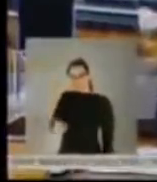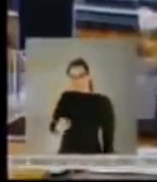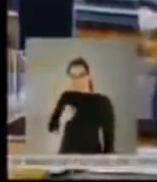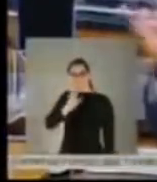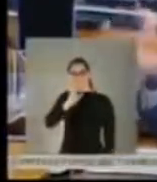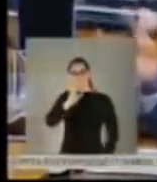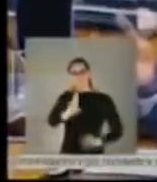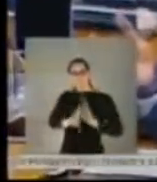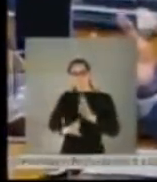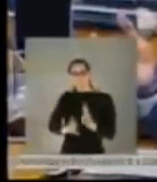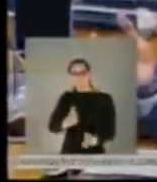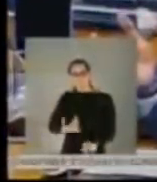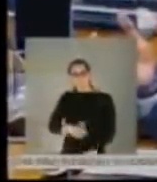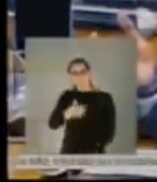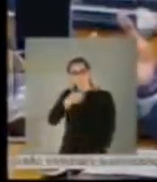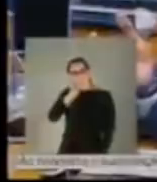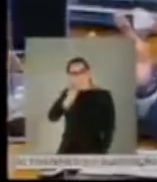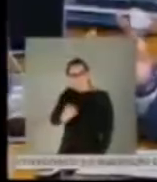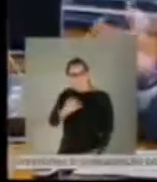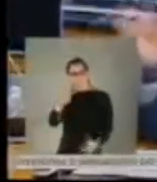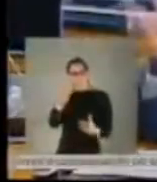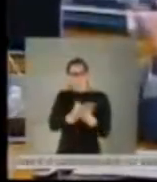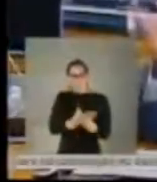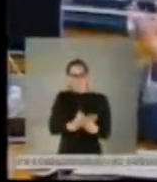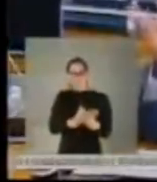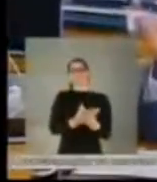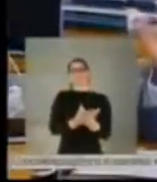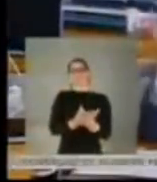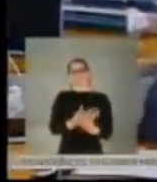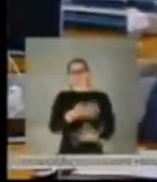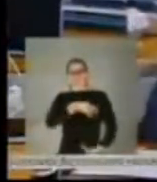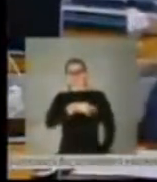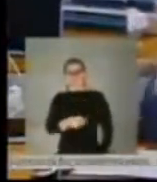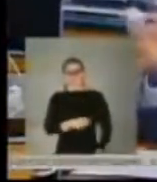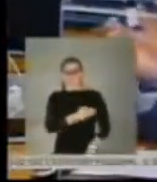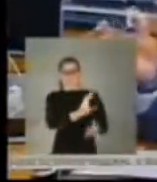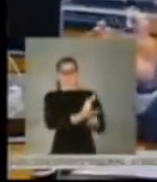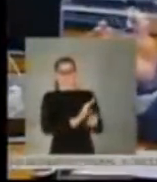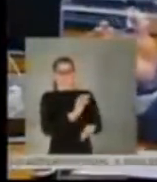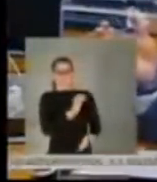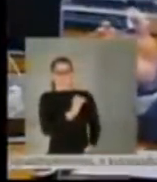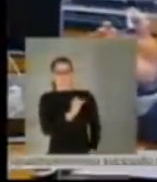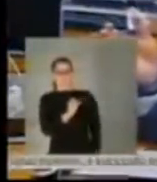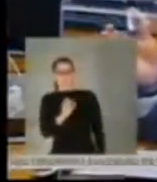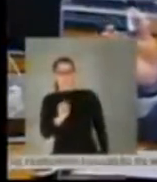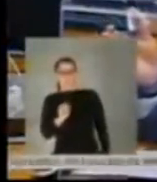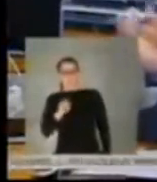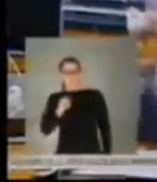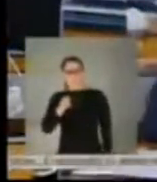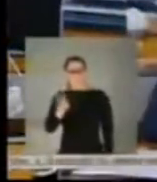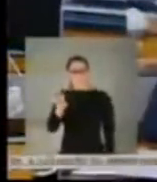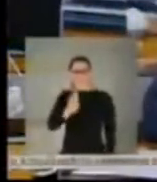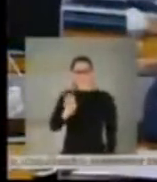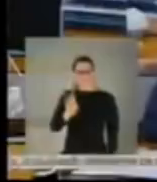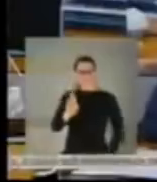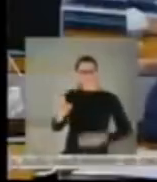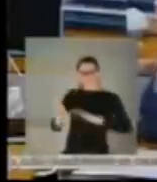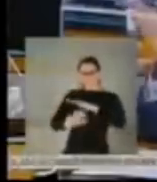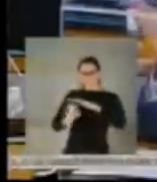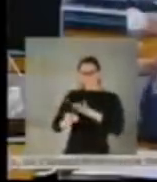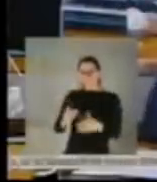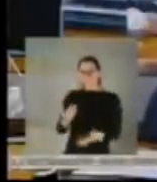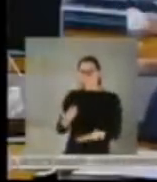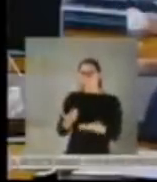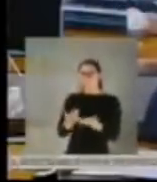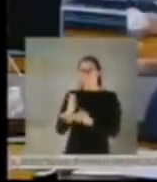que responde a 17 processos no Supremo Tribunal Federal, cujo filho é suspeito de receber R$100 mil do Odebrecht, em troca de uma aprovação, a